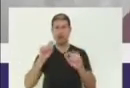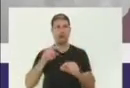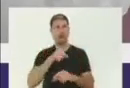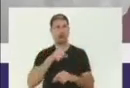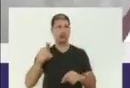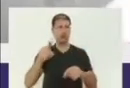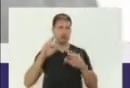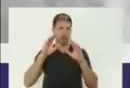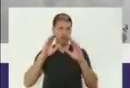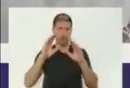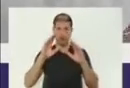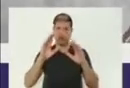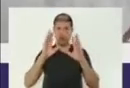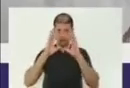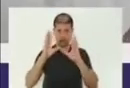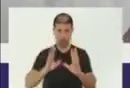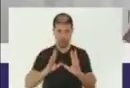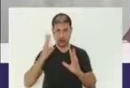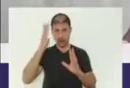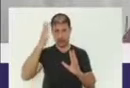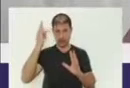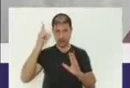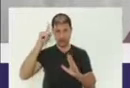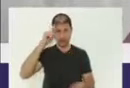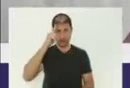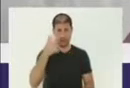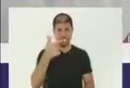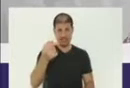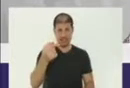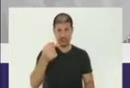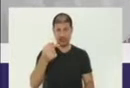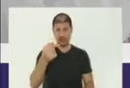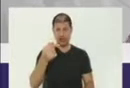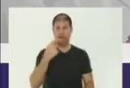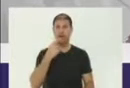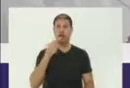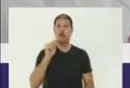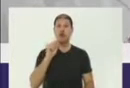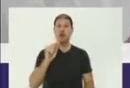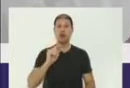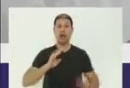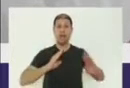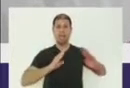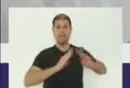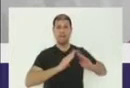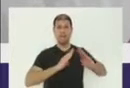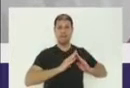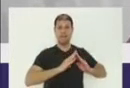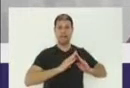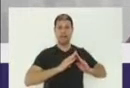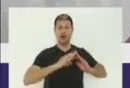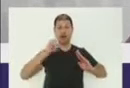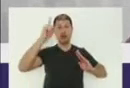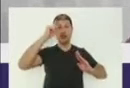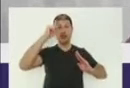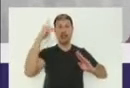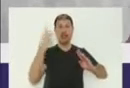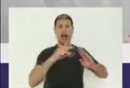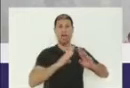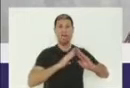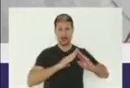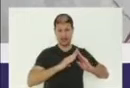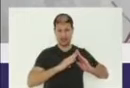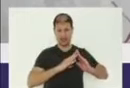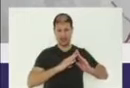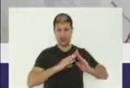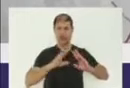ouvem. Amanhã, dia 27, é o que a gente chama de APAI Day. É uma mobilização do APAI, de